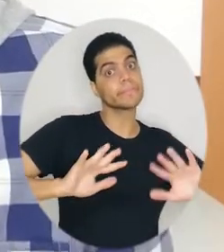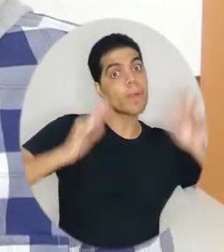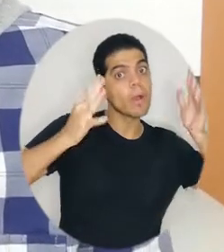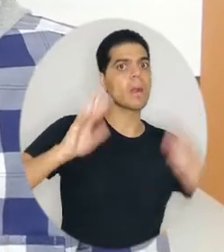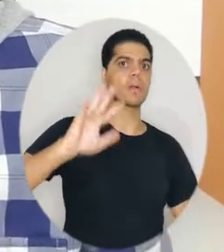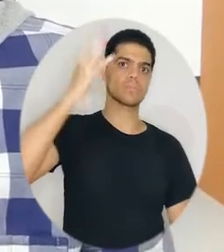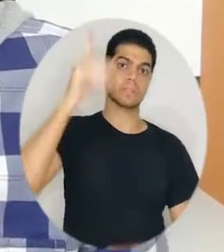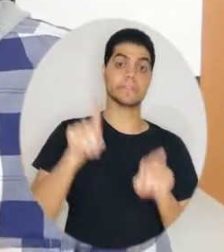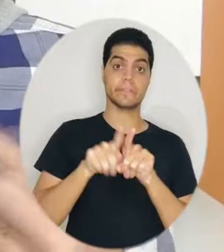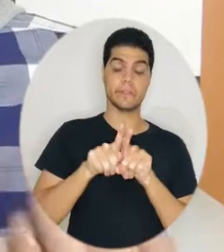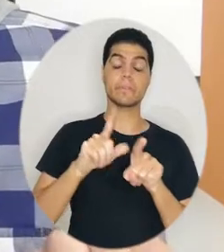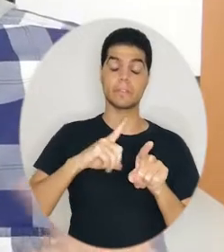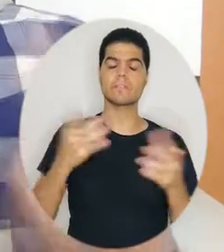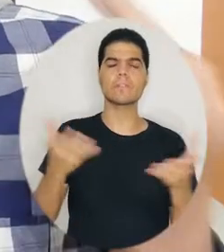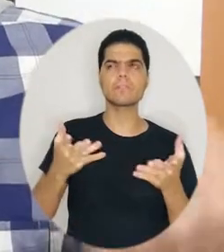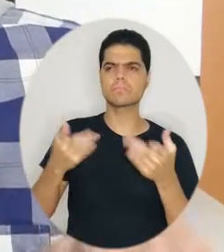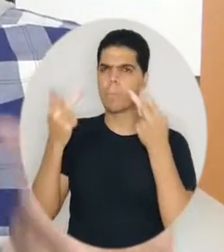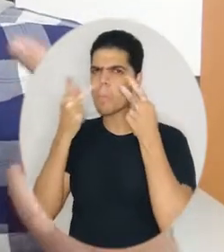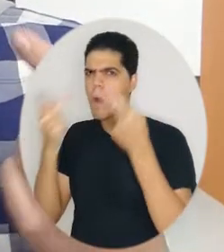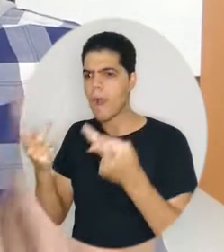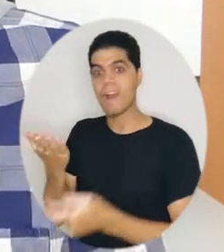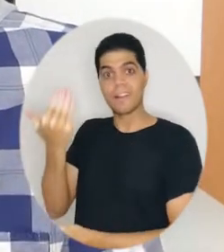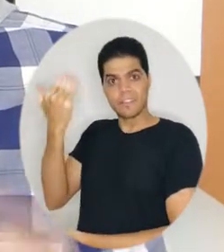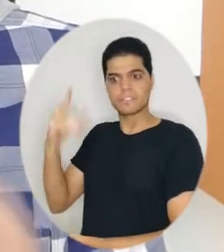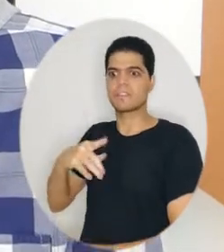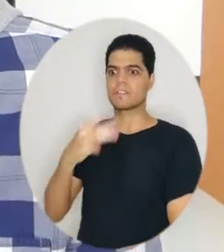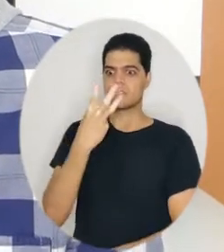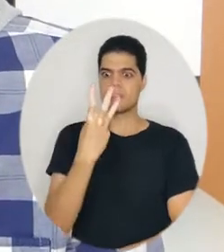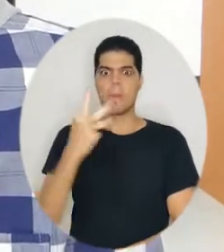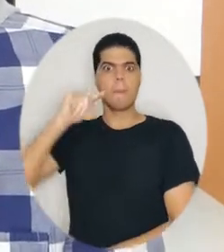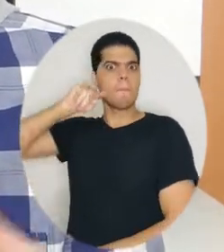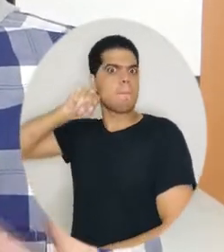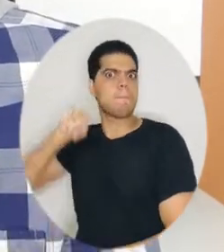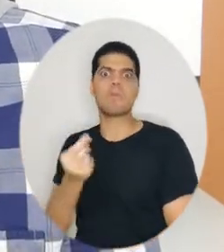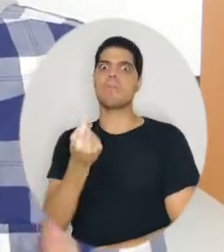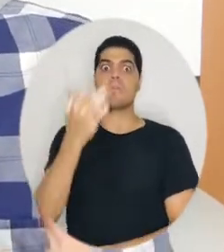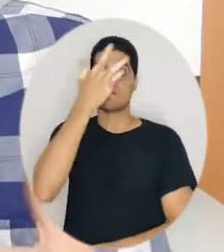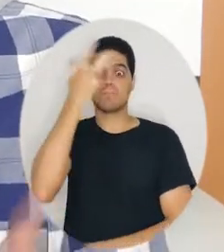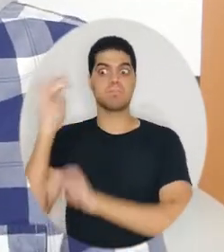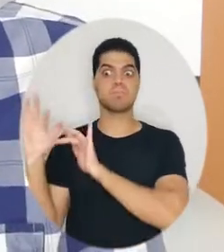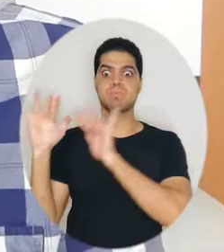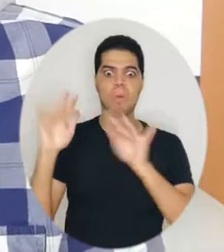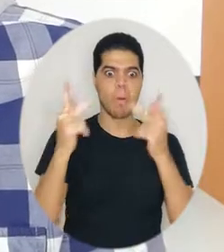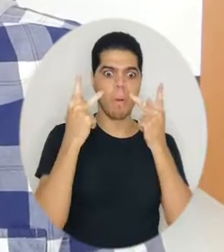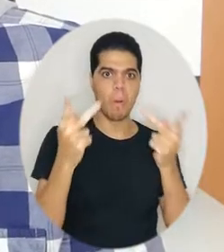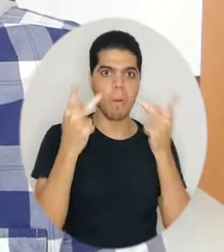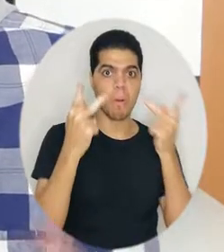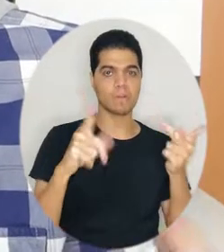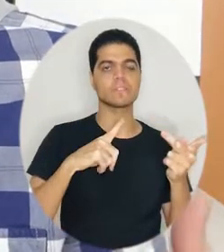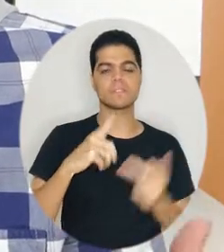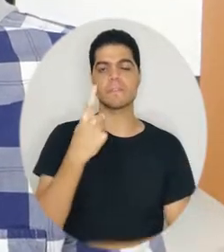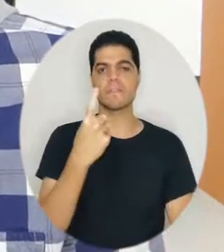acontecer e essa exposição chegou a alcançar o número de 3 milhões de visitantes Então ela tem especialmente